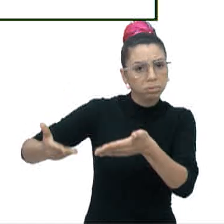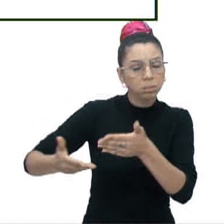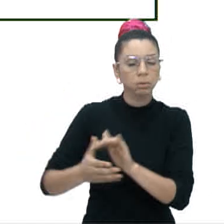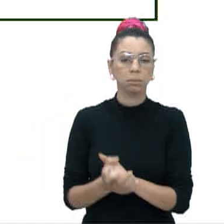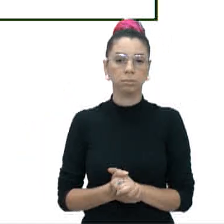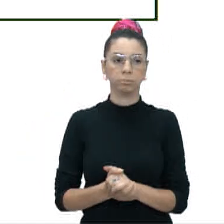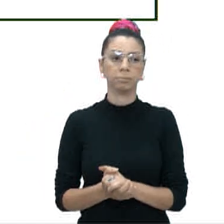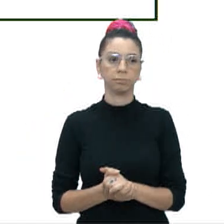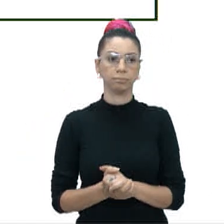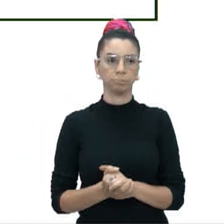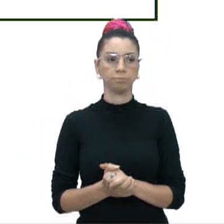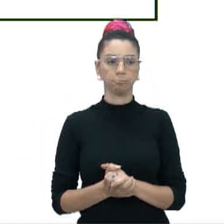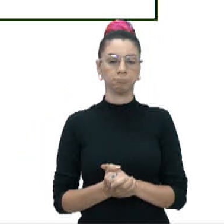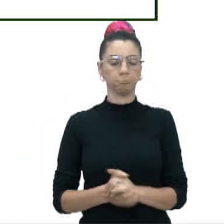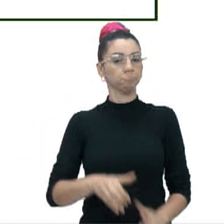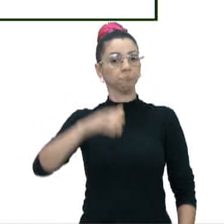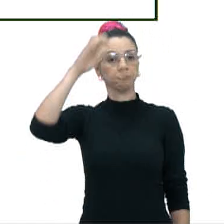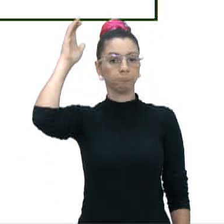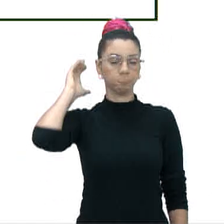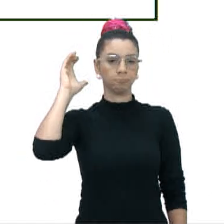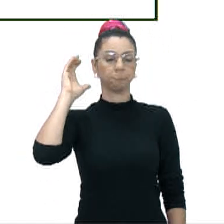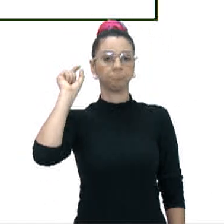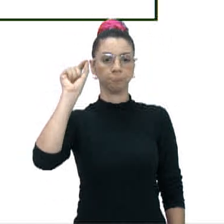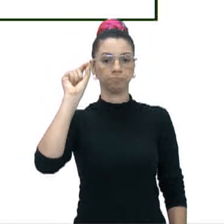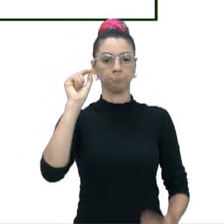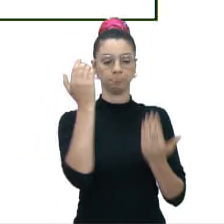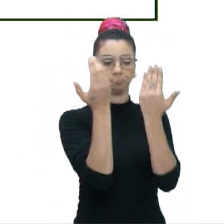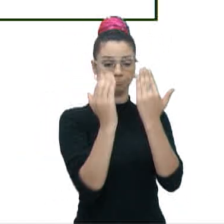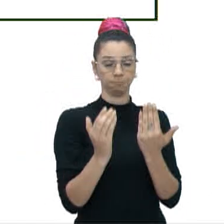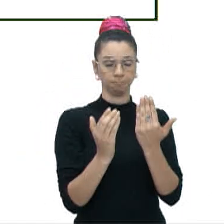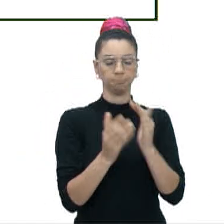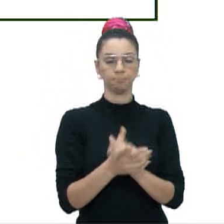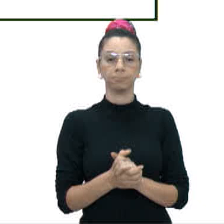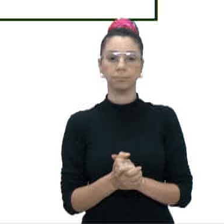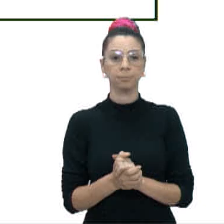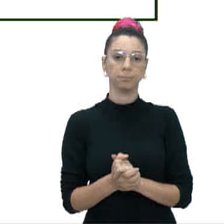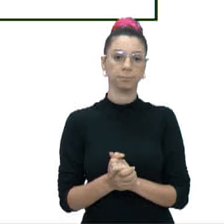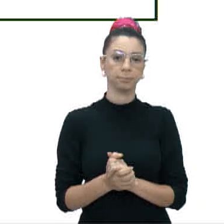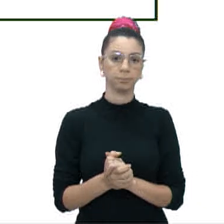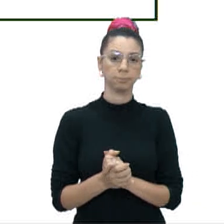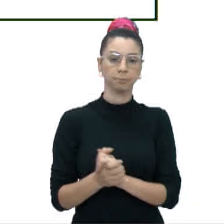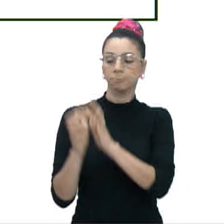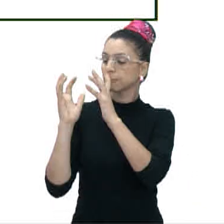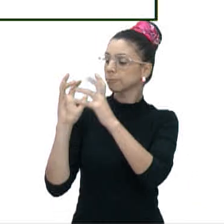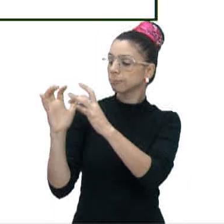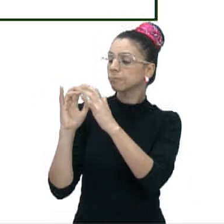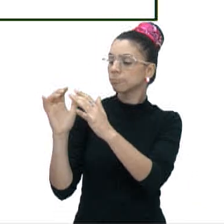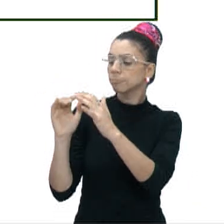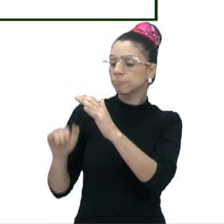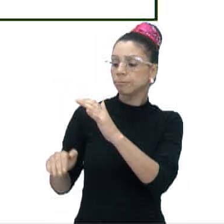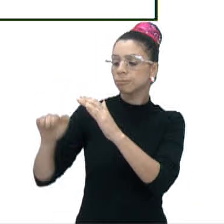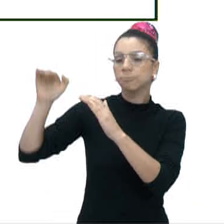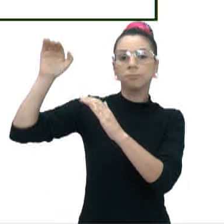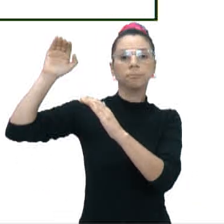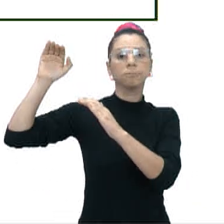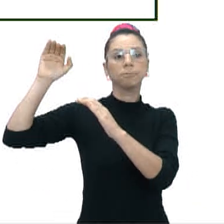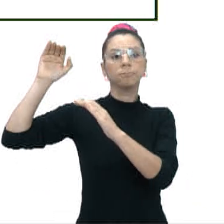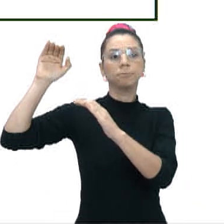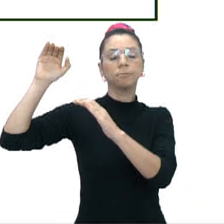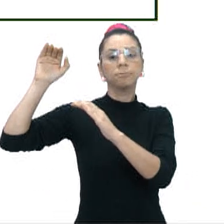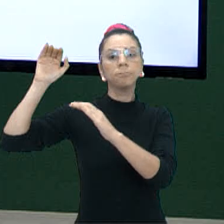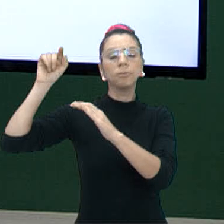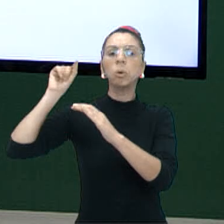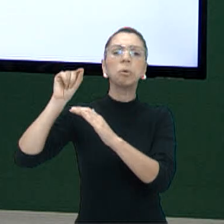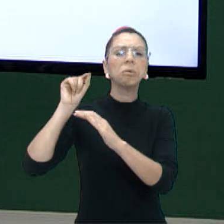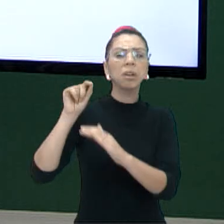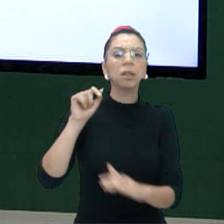No Chomsky, psicologia. Muitas partes do que a mente adulta podia fazer era inato. Pessoal, o que